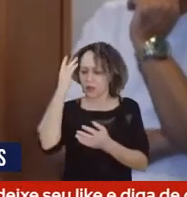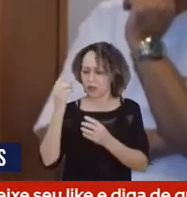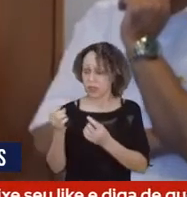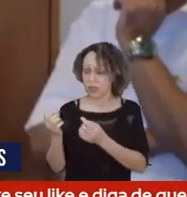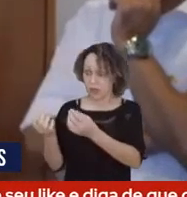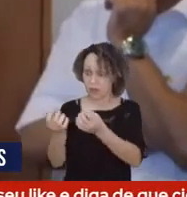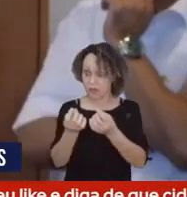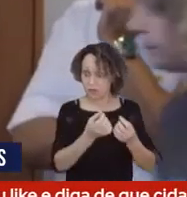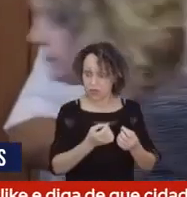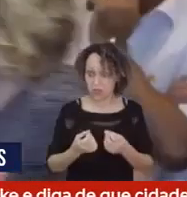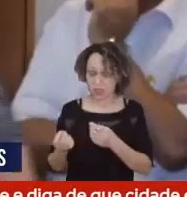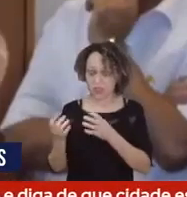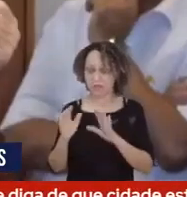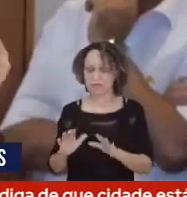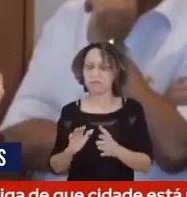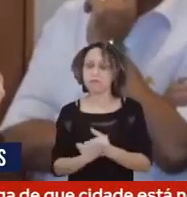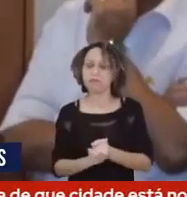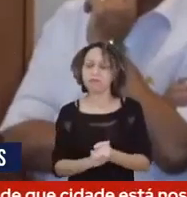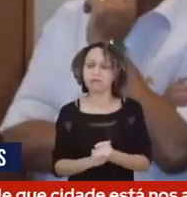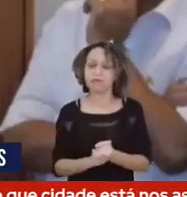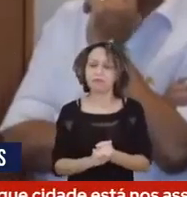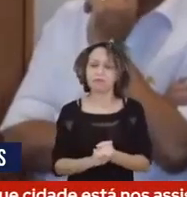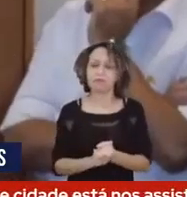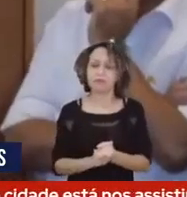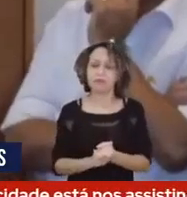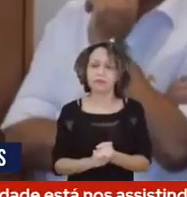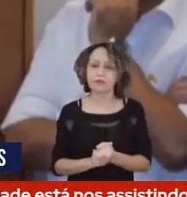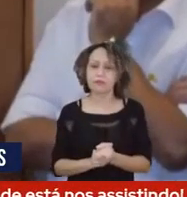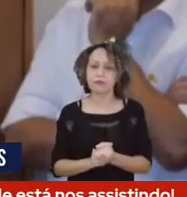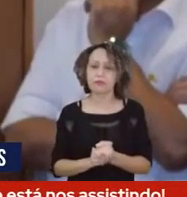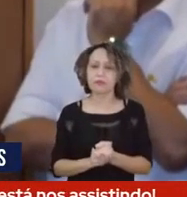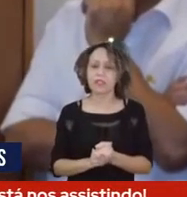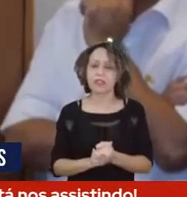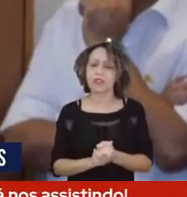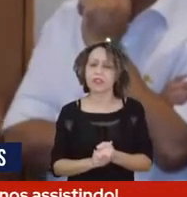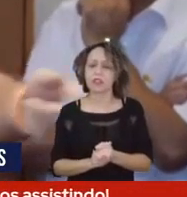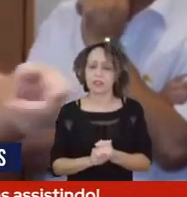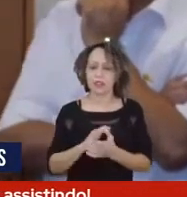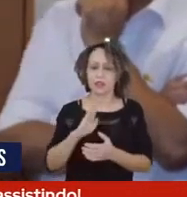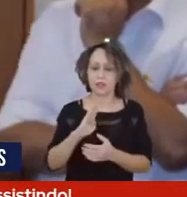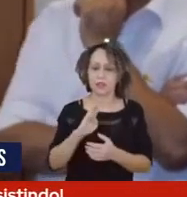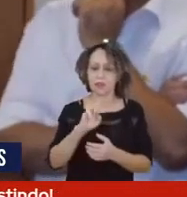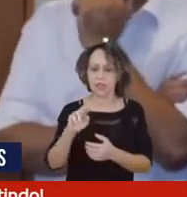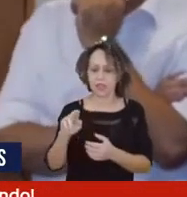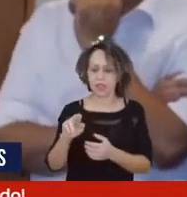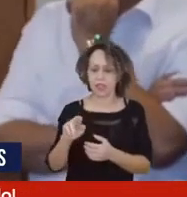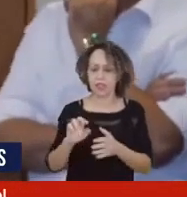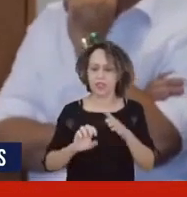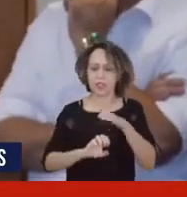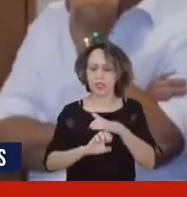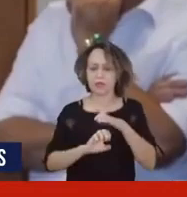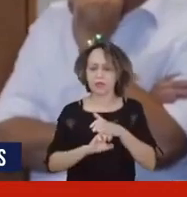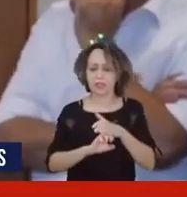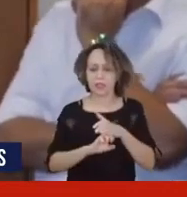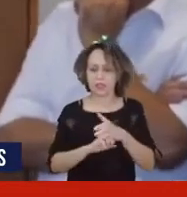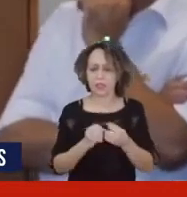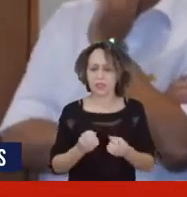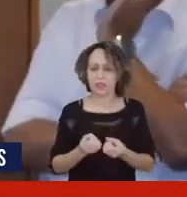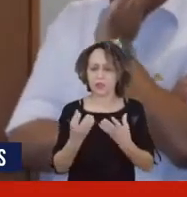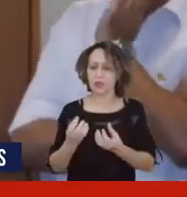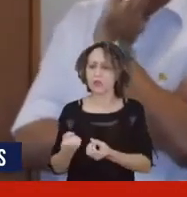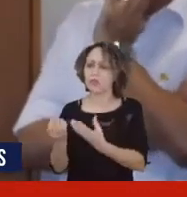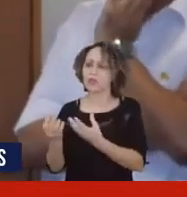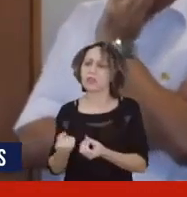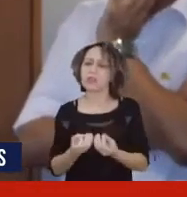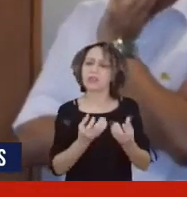a BR distribuidora e a líquido e gás para pressionar essa margem para baixo. Agora não temos